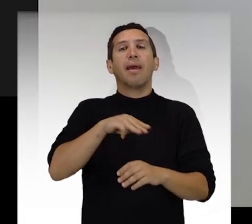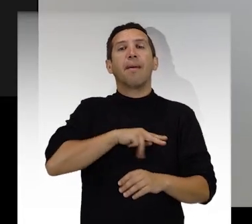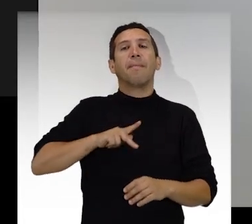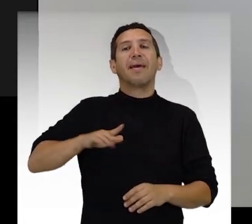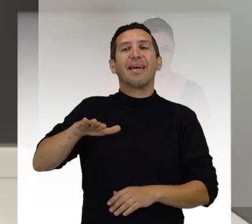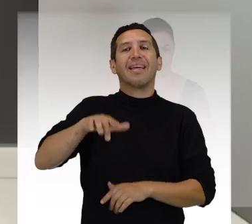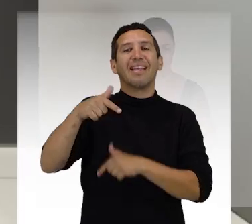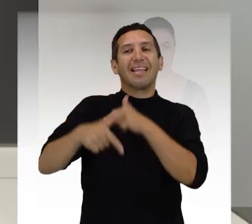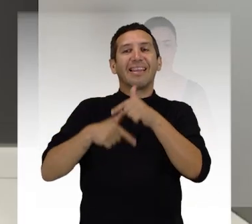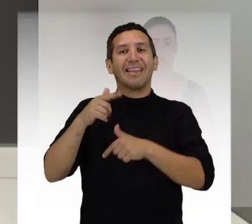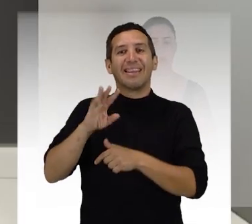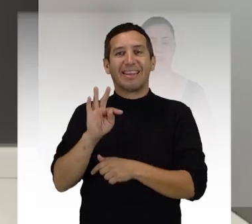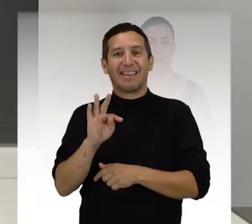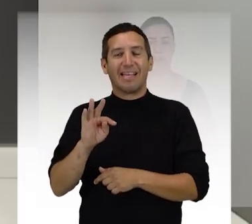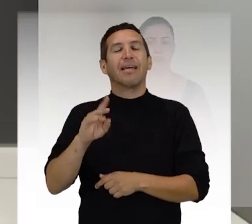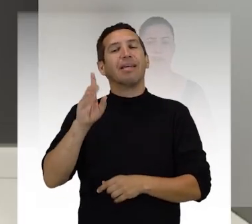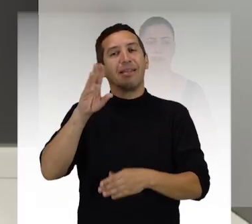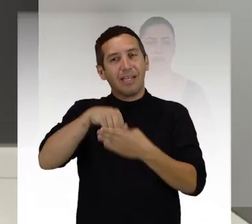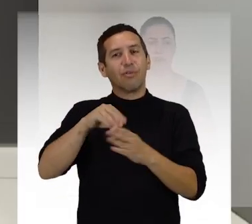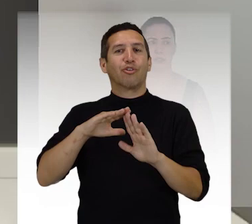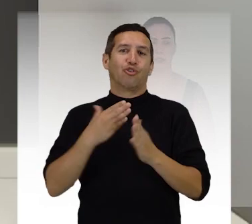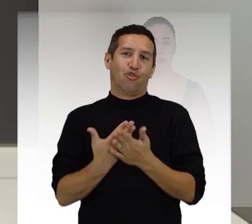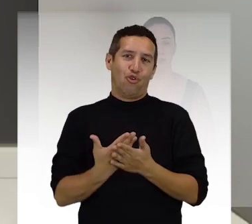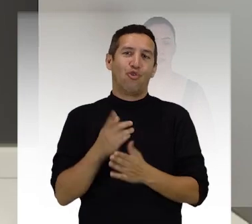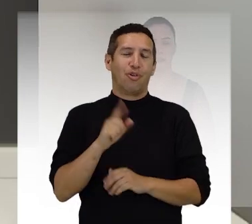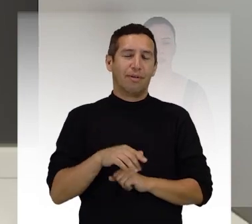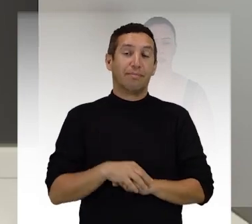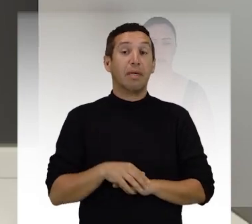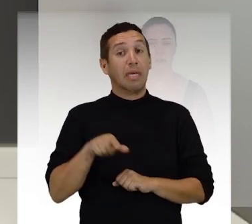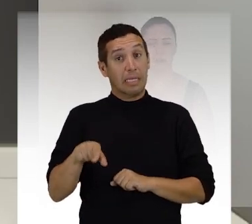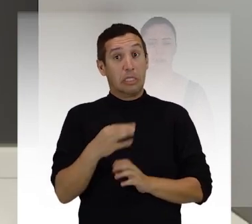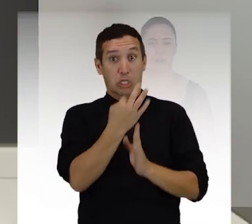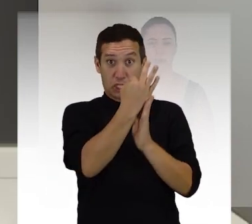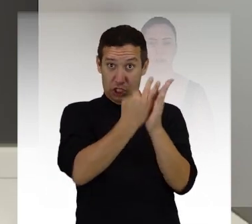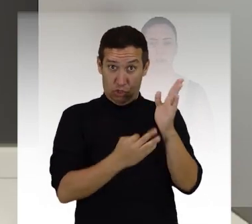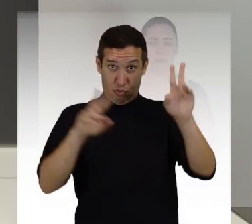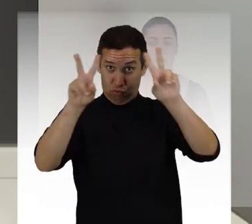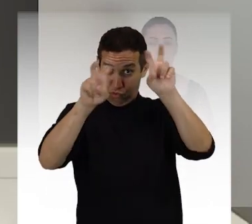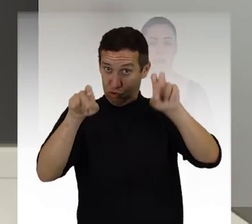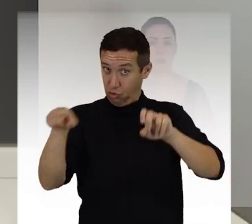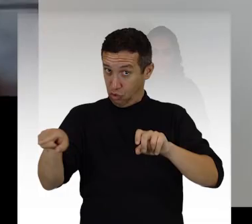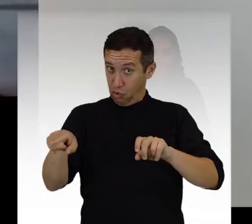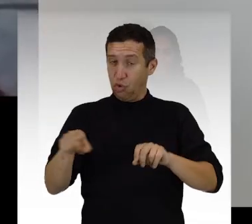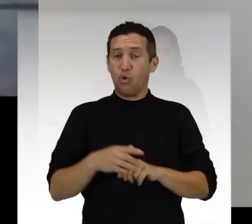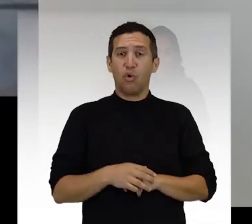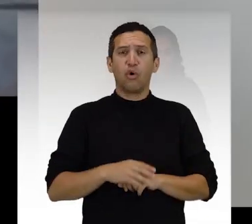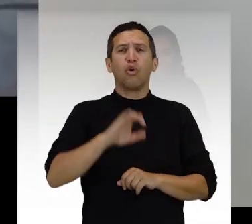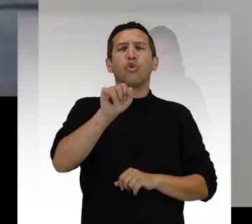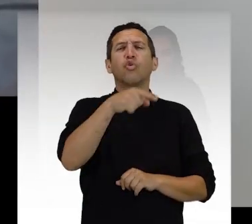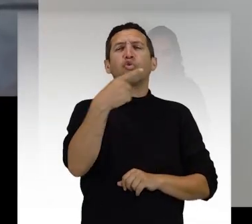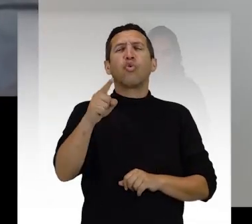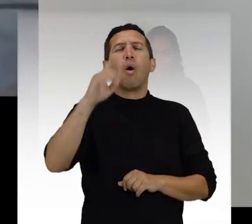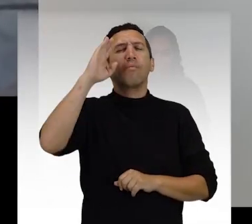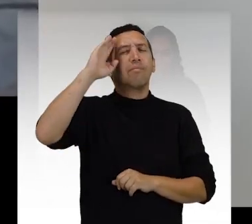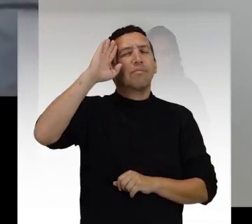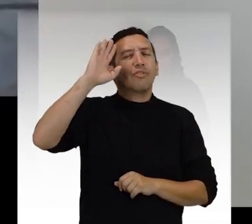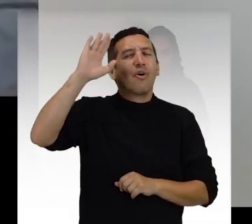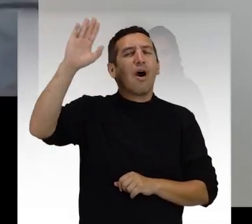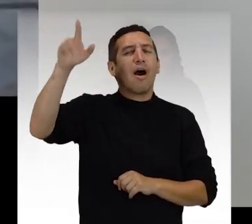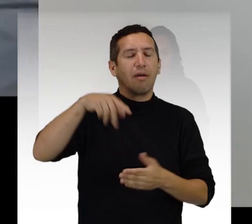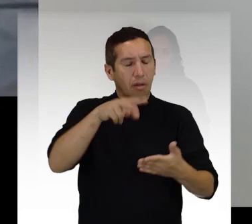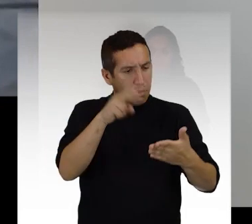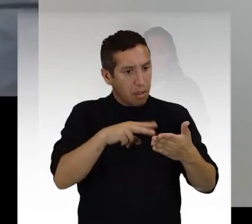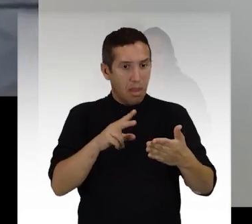MPT nas Escolas, promovido pelo Ministério Público do Trabalho. Com o texto intitulado de João